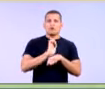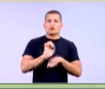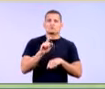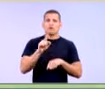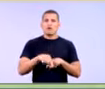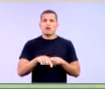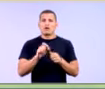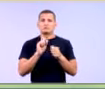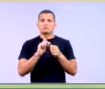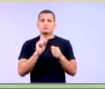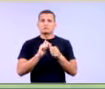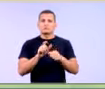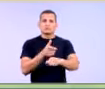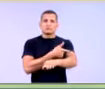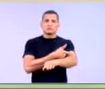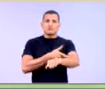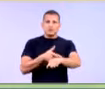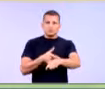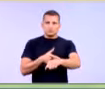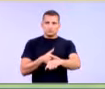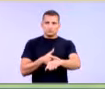ato educativo